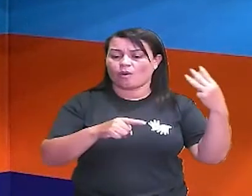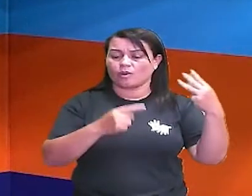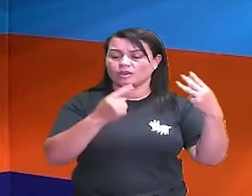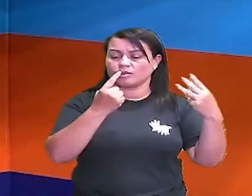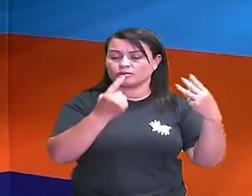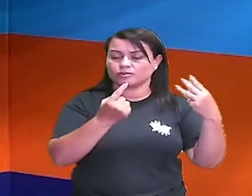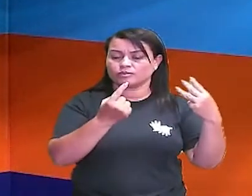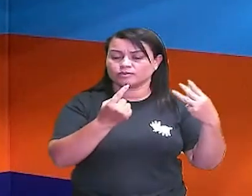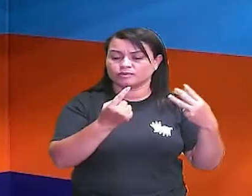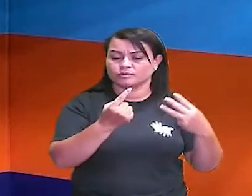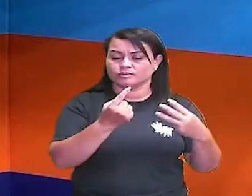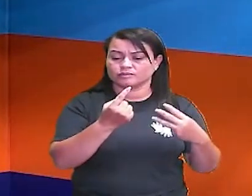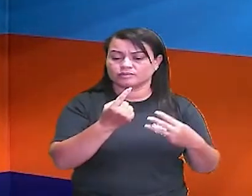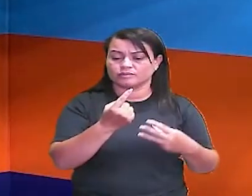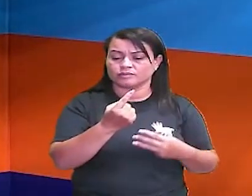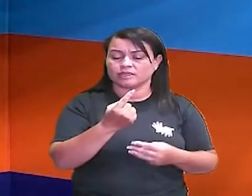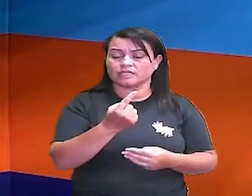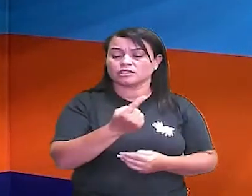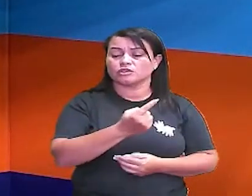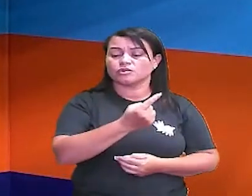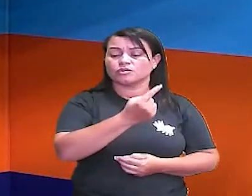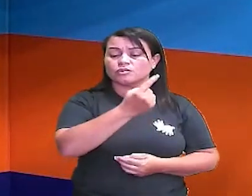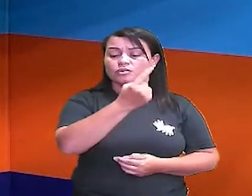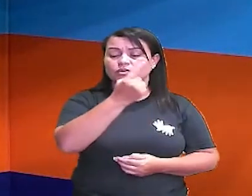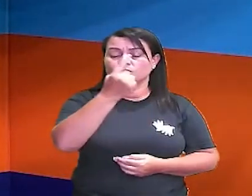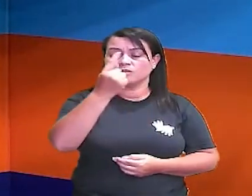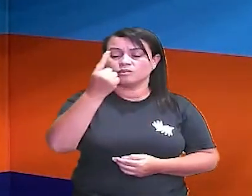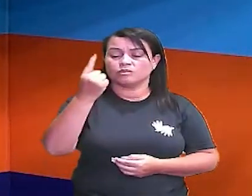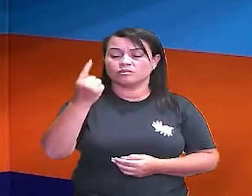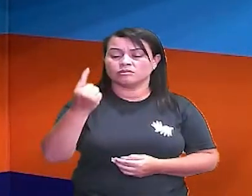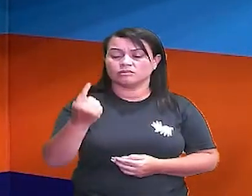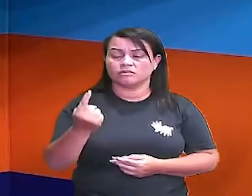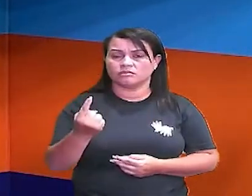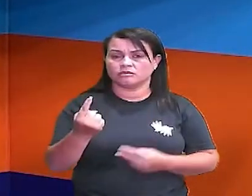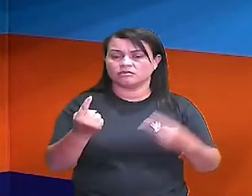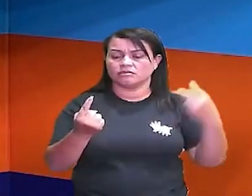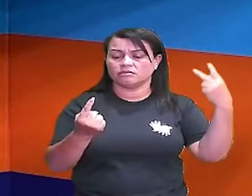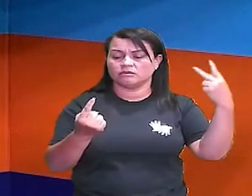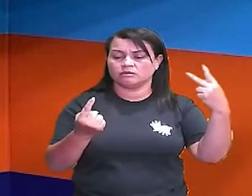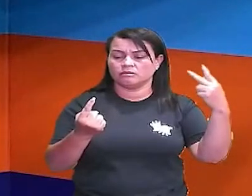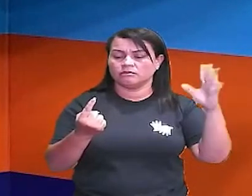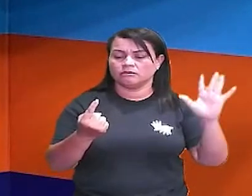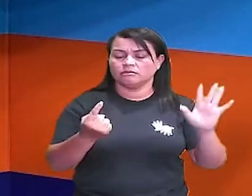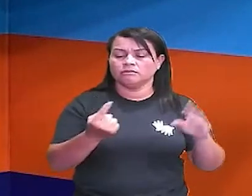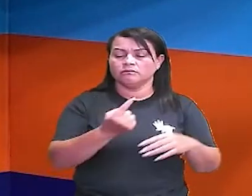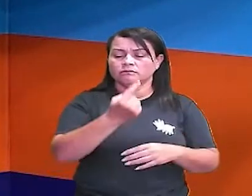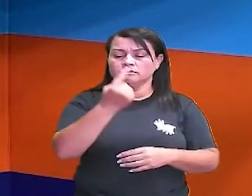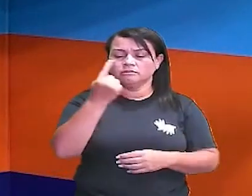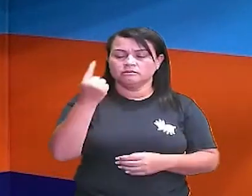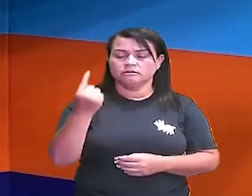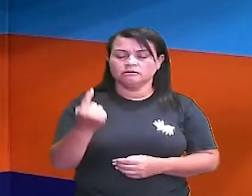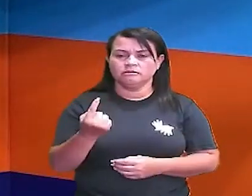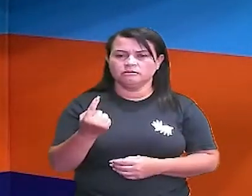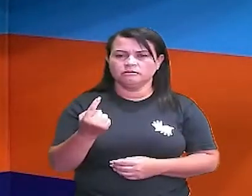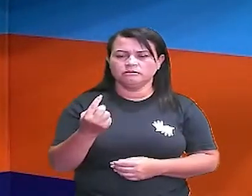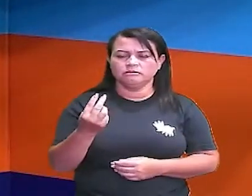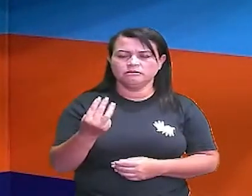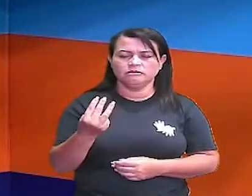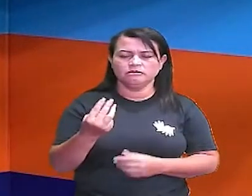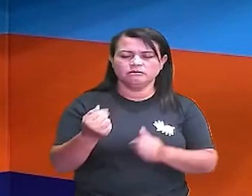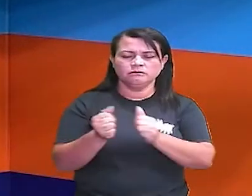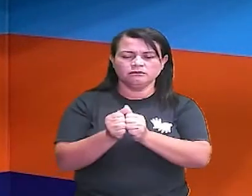tirar 1 dele, tá? E aí, 3 menos 1 vai ficar 2. E esse 1 daqui vem aqui para o